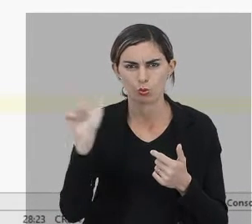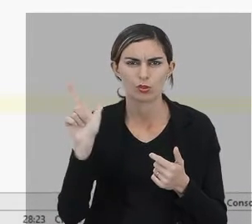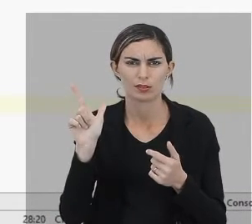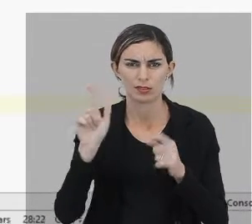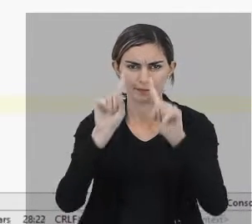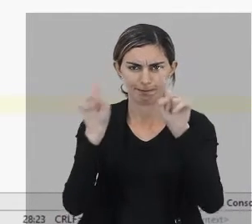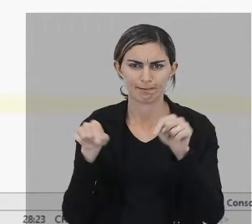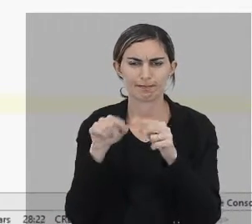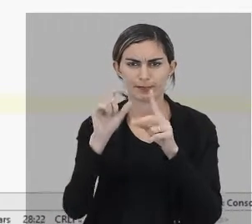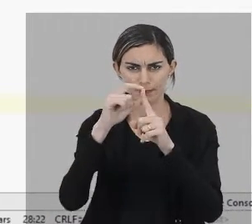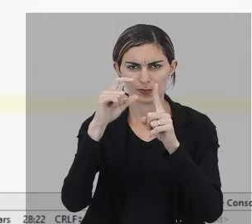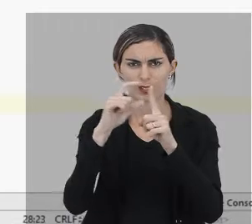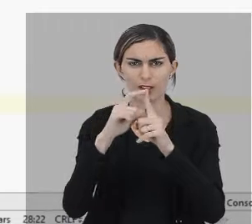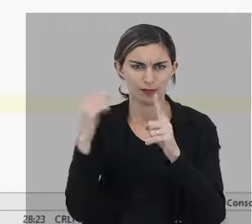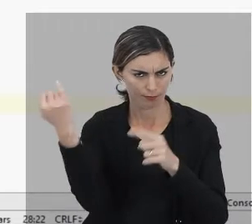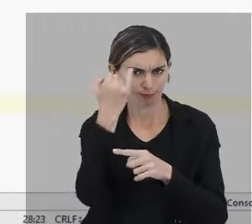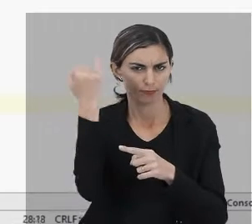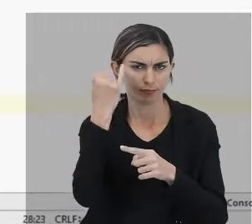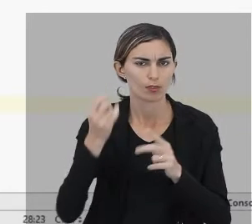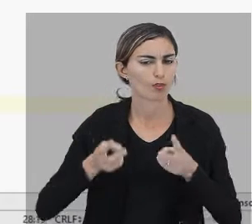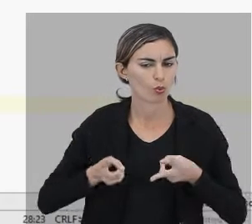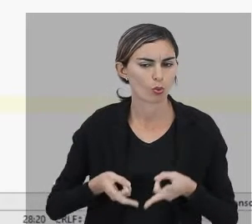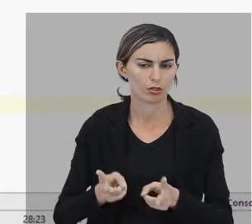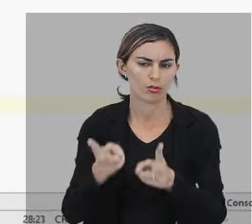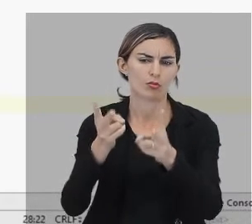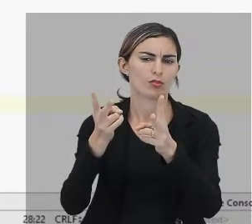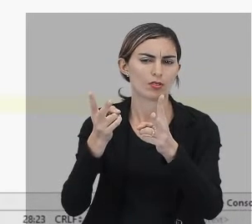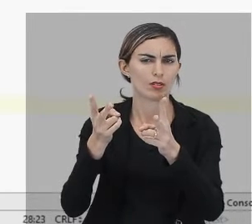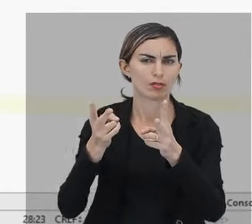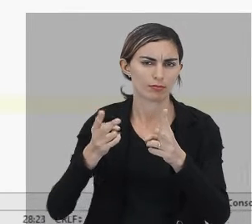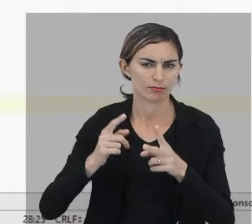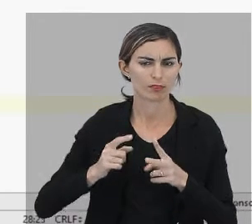outra palavra-chave é o continue.